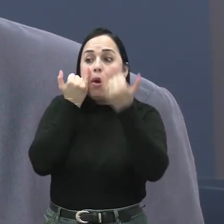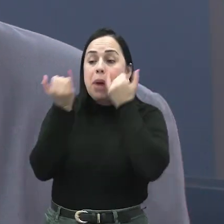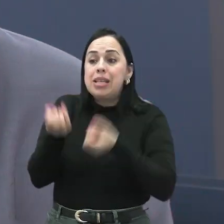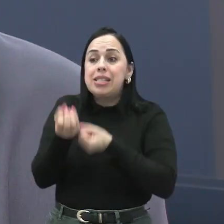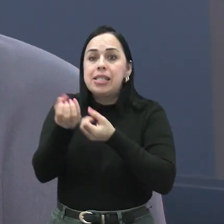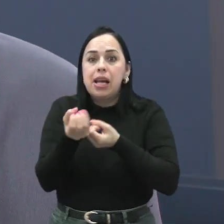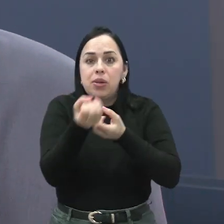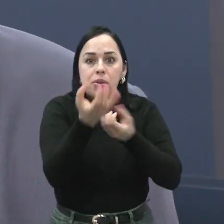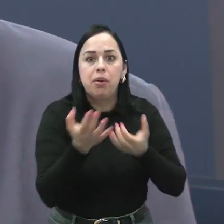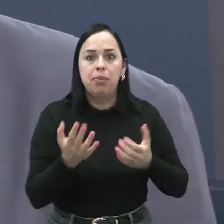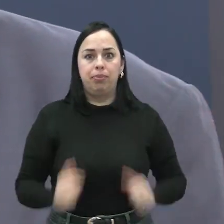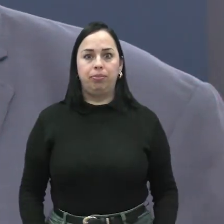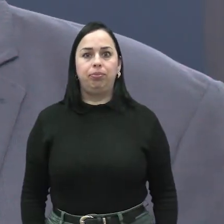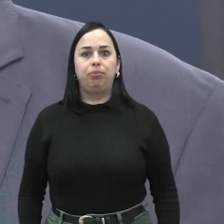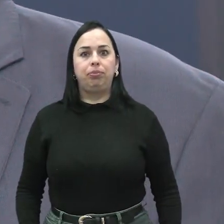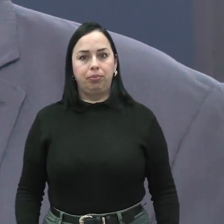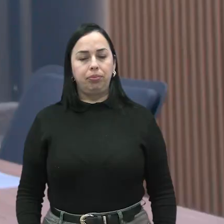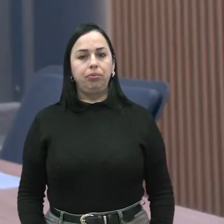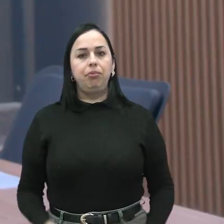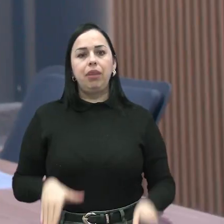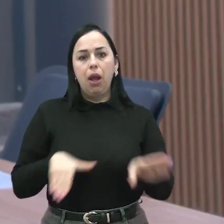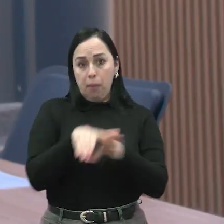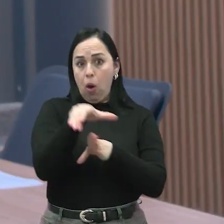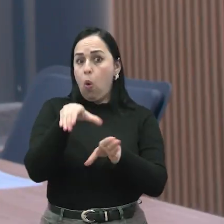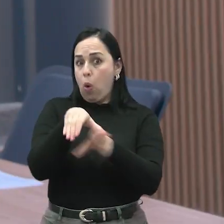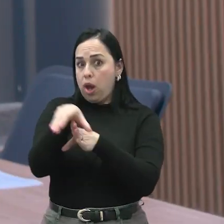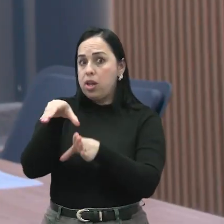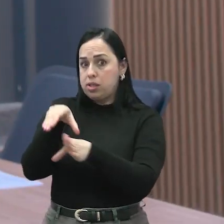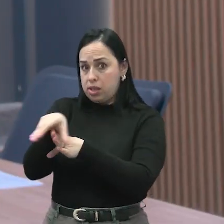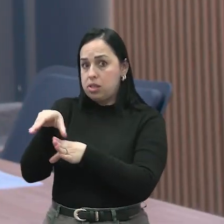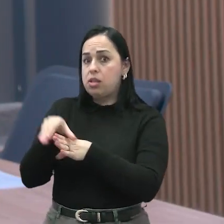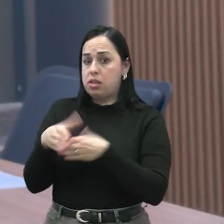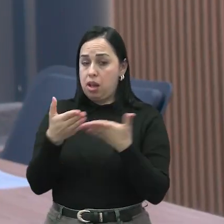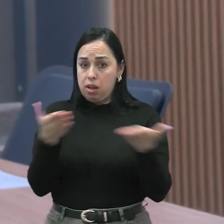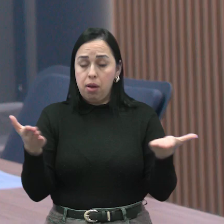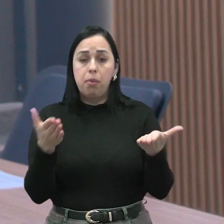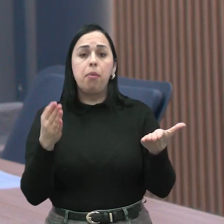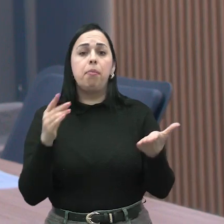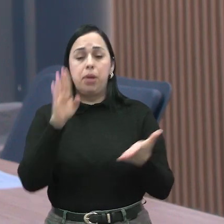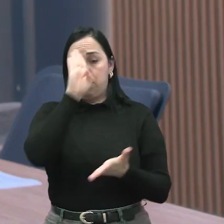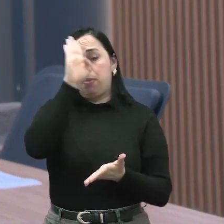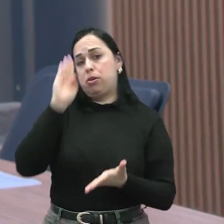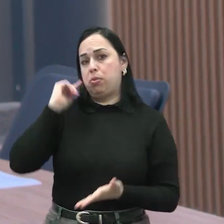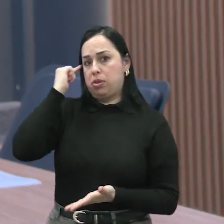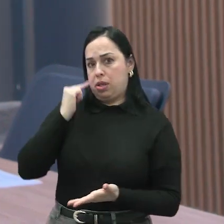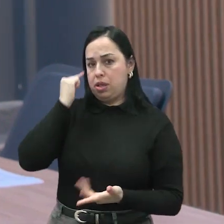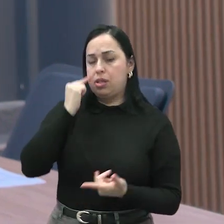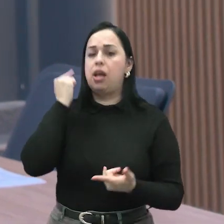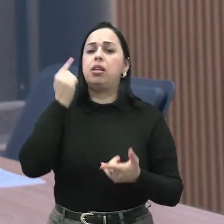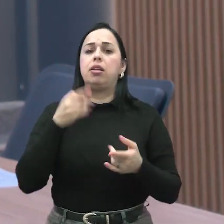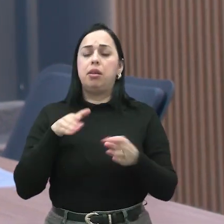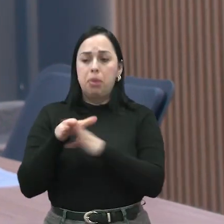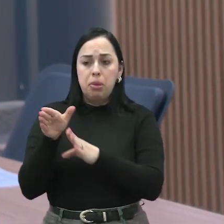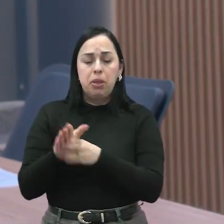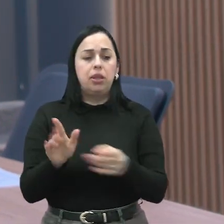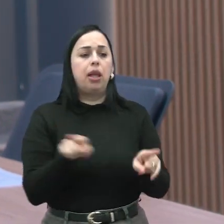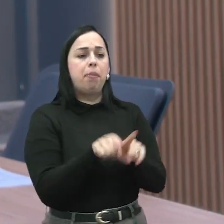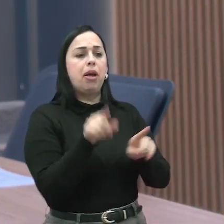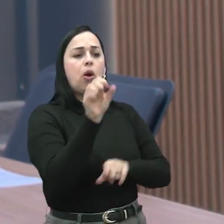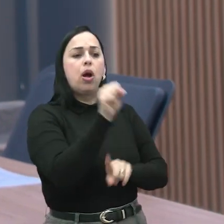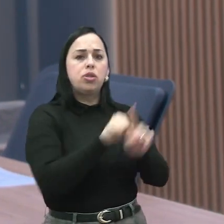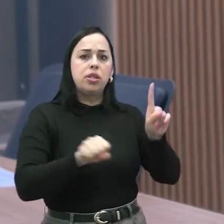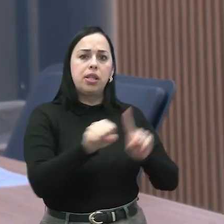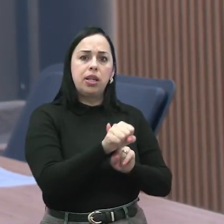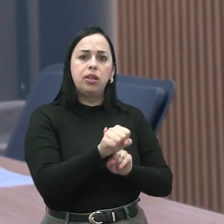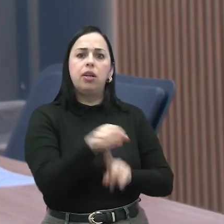expositivo e informativo para a população no geral também. É mais uma orientação também aos nobres colegas advogados, como também à população em geral,